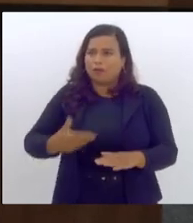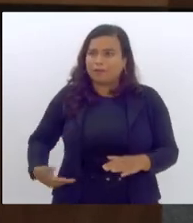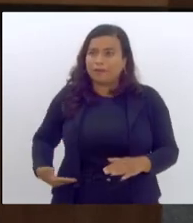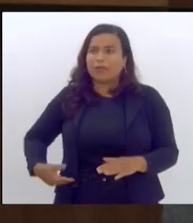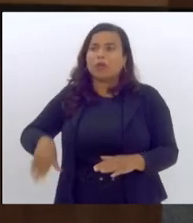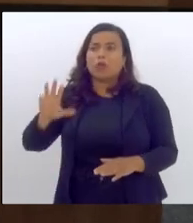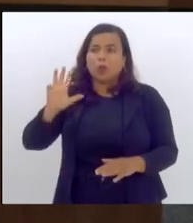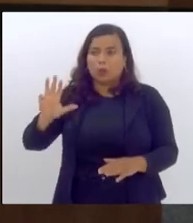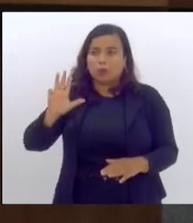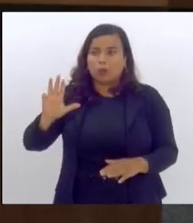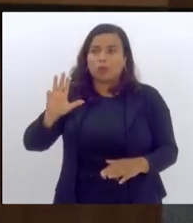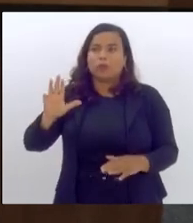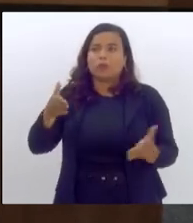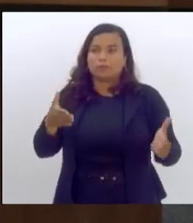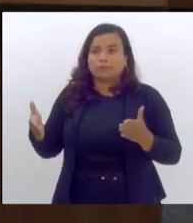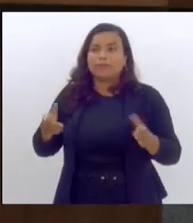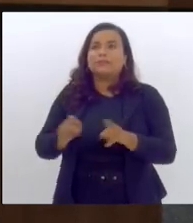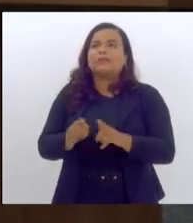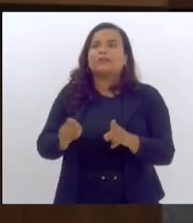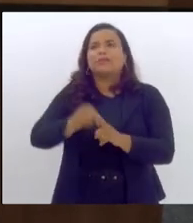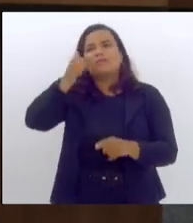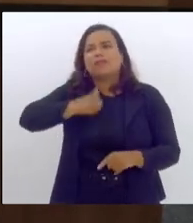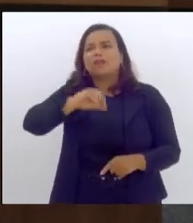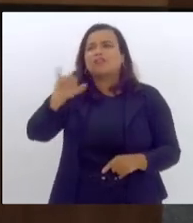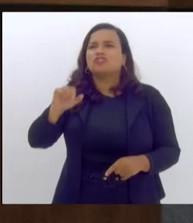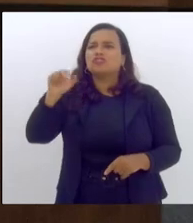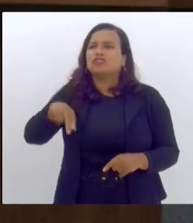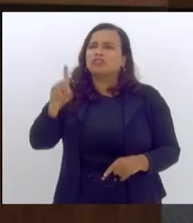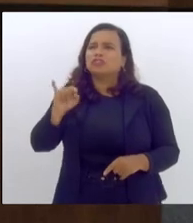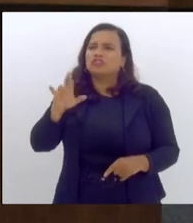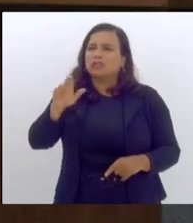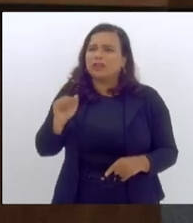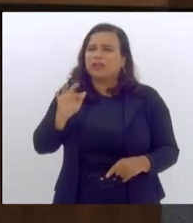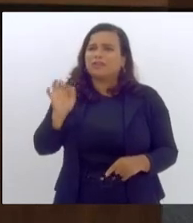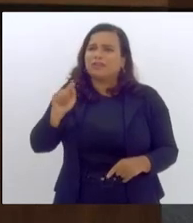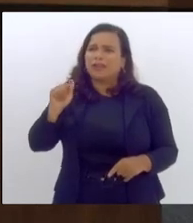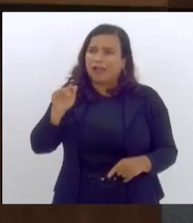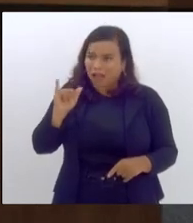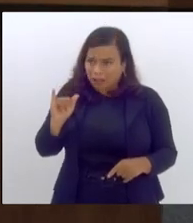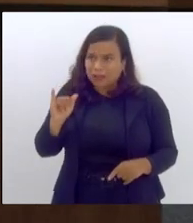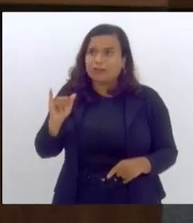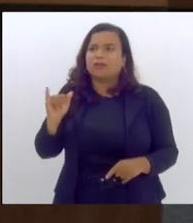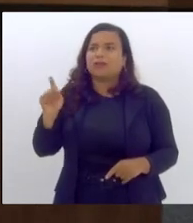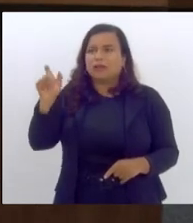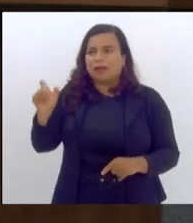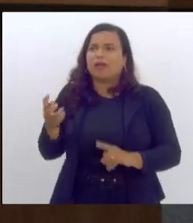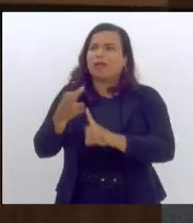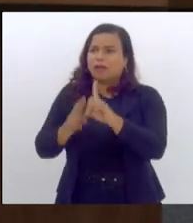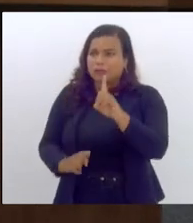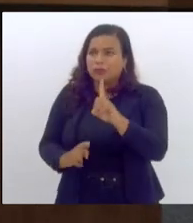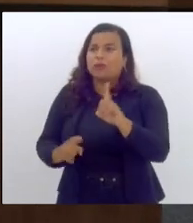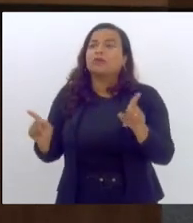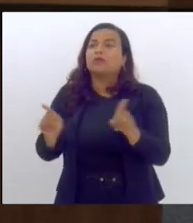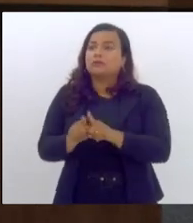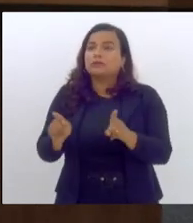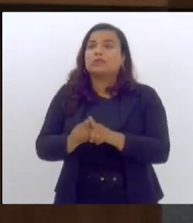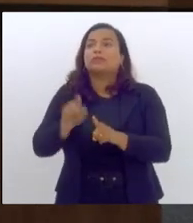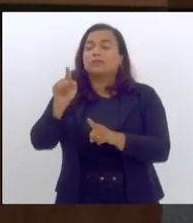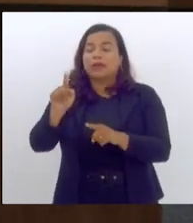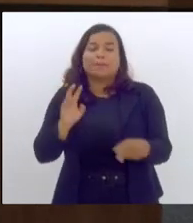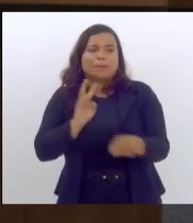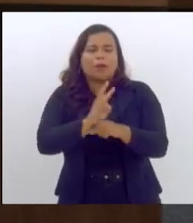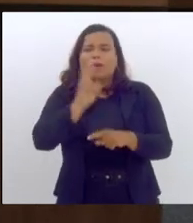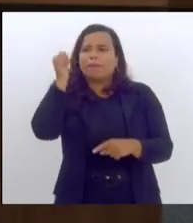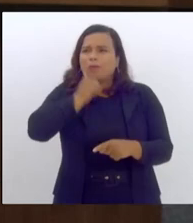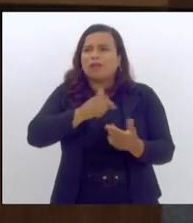como relatora, e essa lei possibilitou a prisão de muitos homens que agrediram as mulheres, que foram vítimas